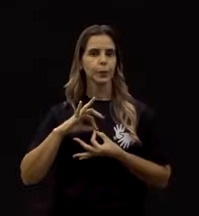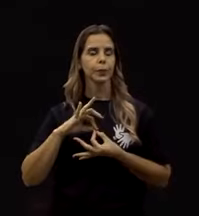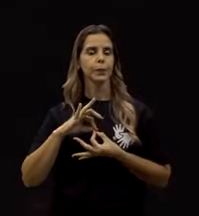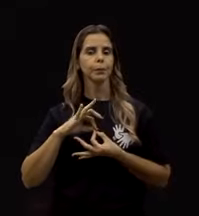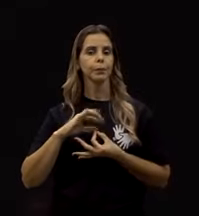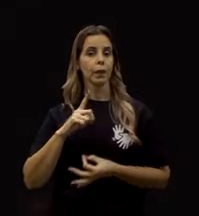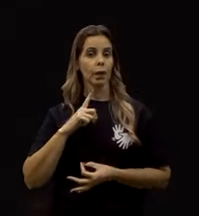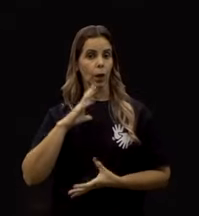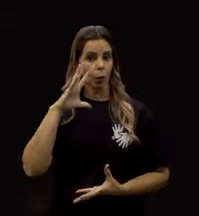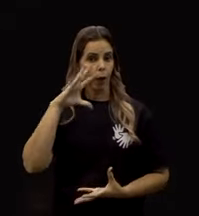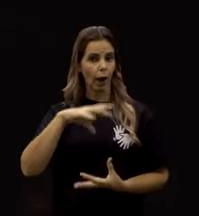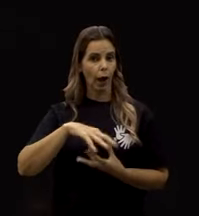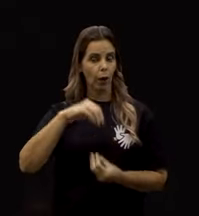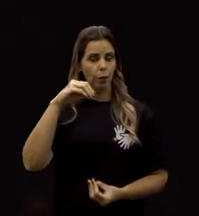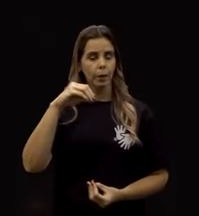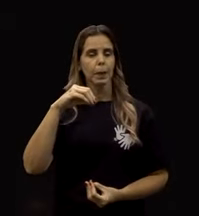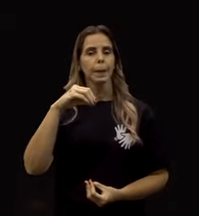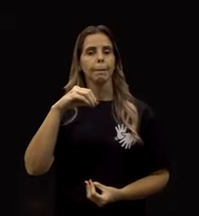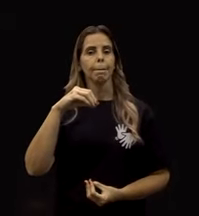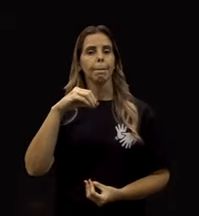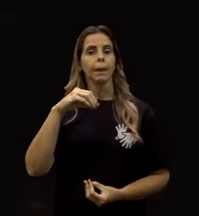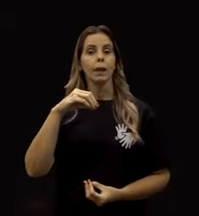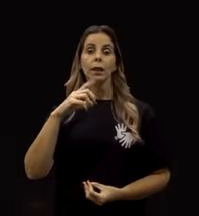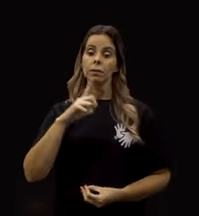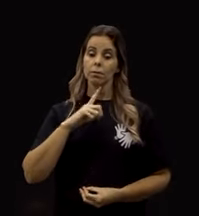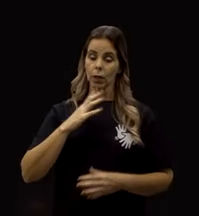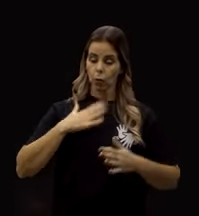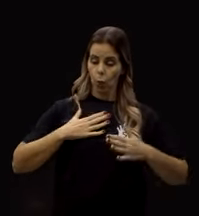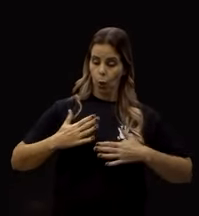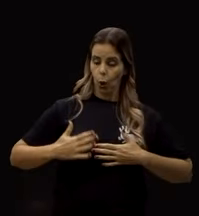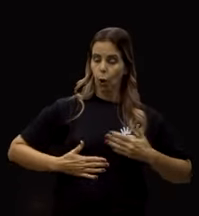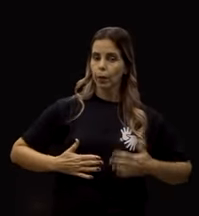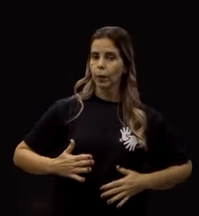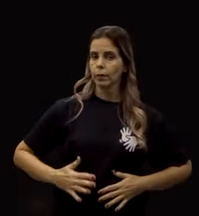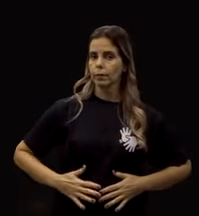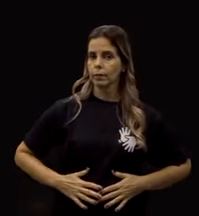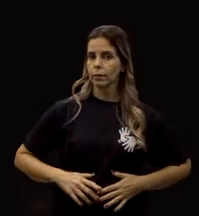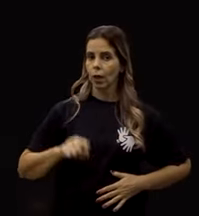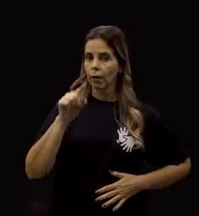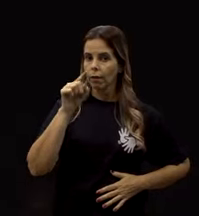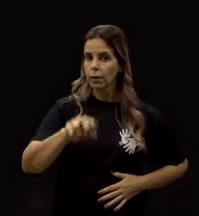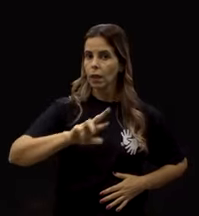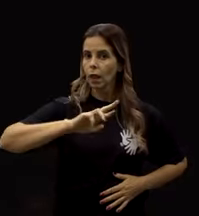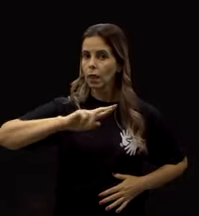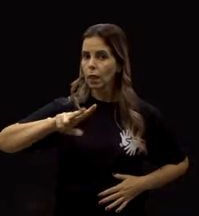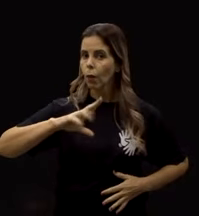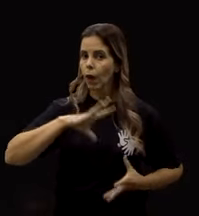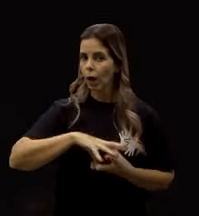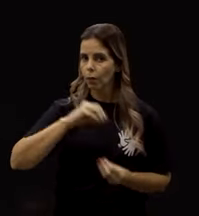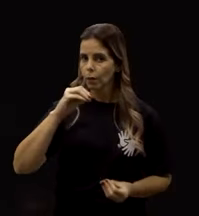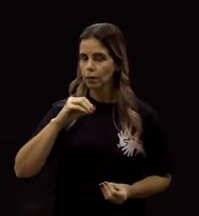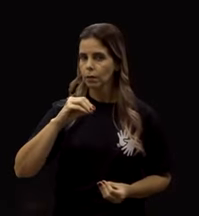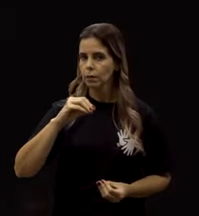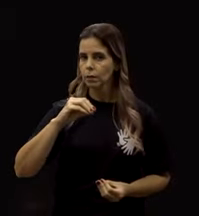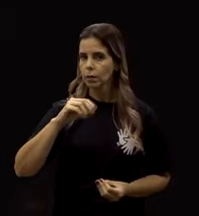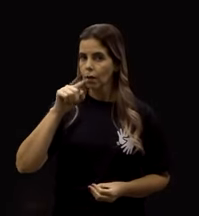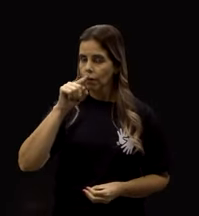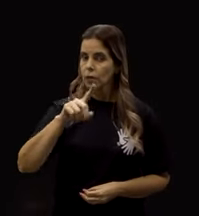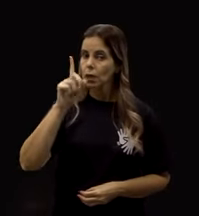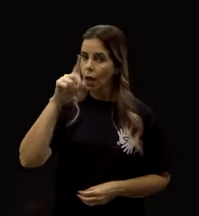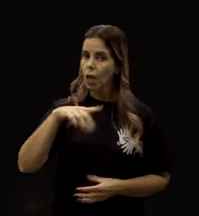tenho uma alma e habito num corpo você não é uma alma você é um